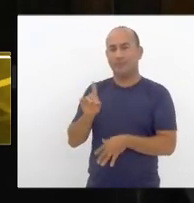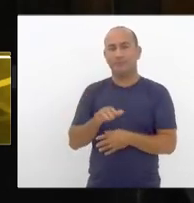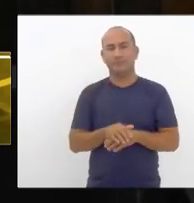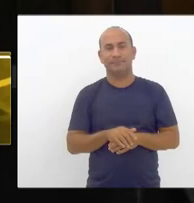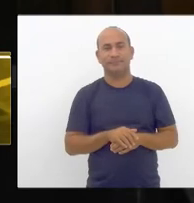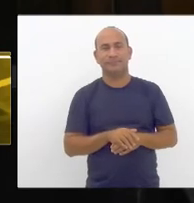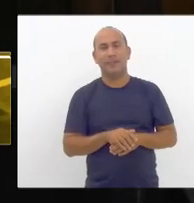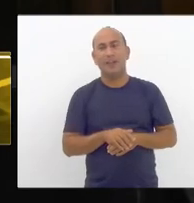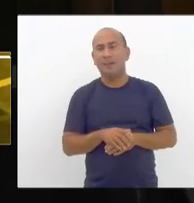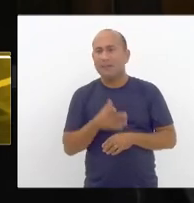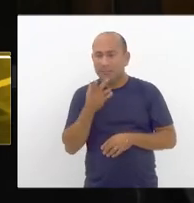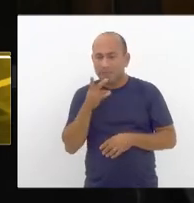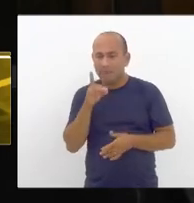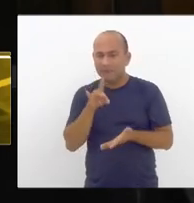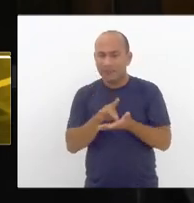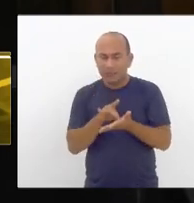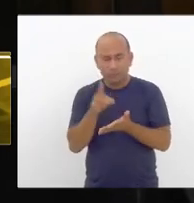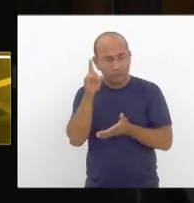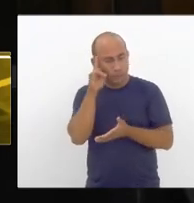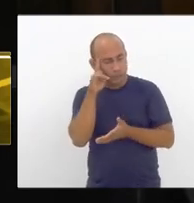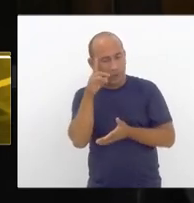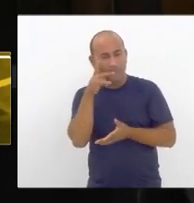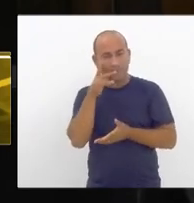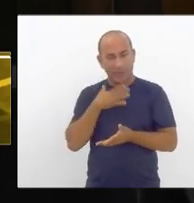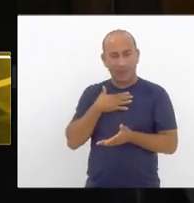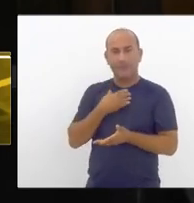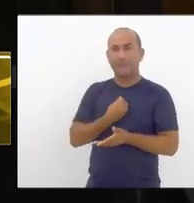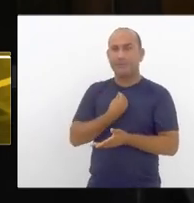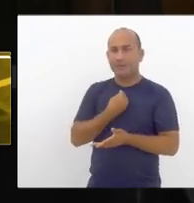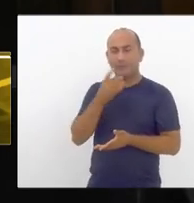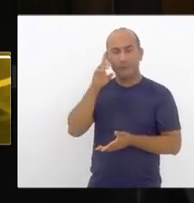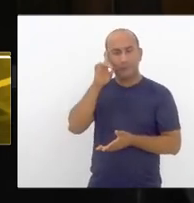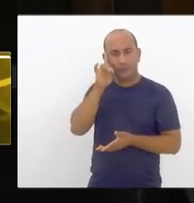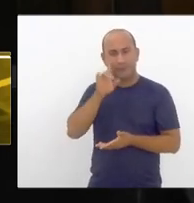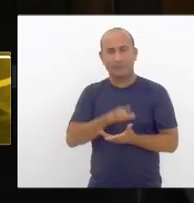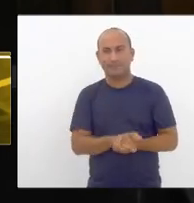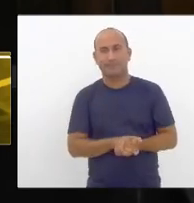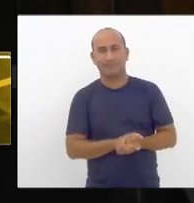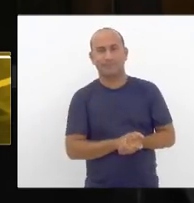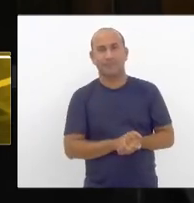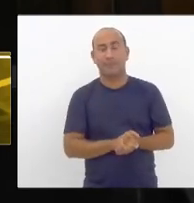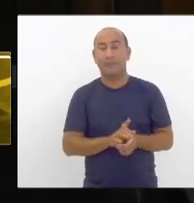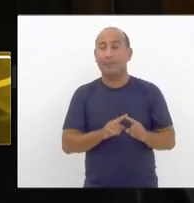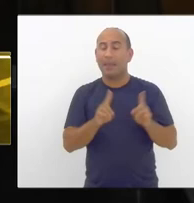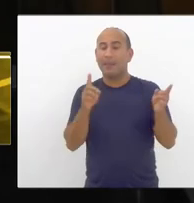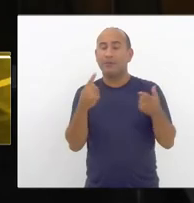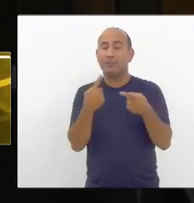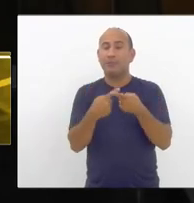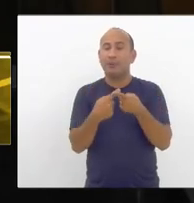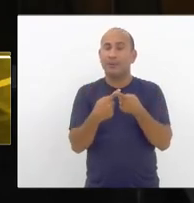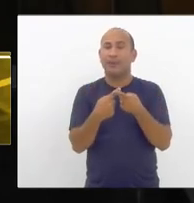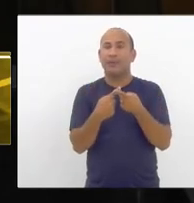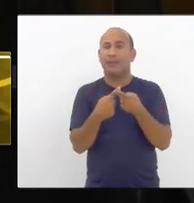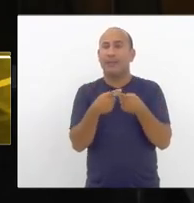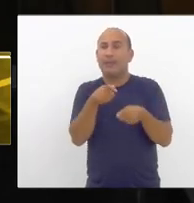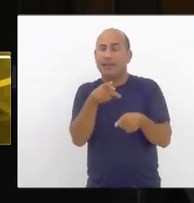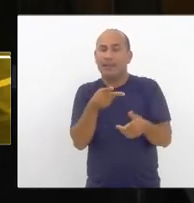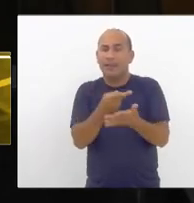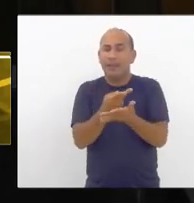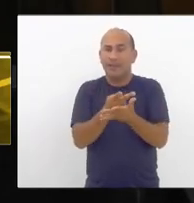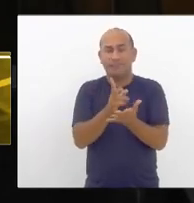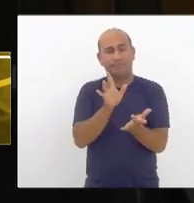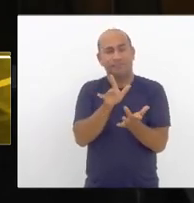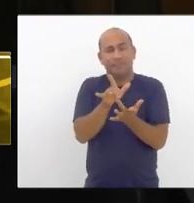Paula que de fato fala comigo todo dia isso é verdade Fala comigo todo dia mas porque ele é e ele tá aqui como